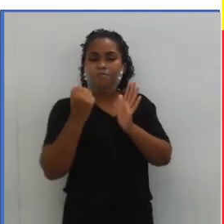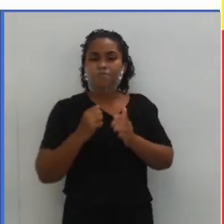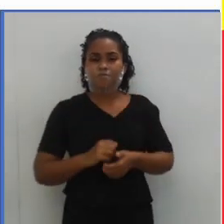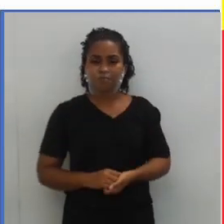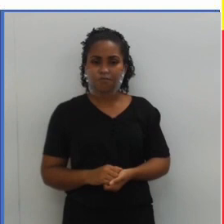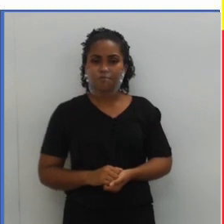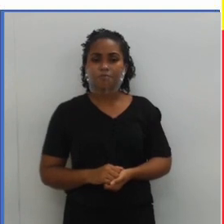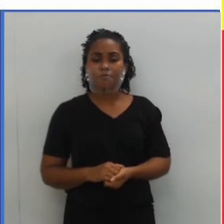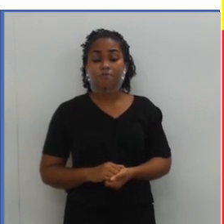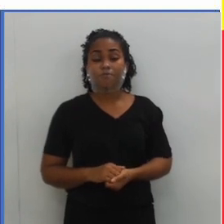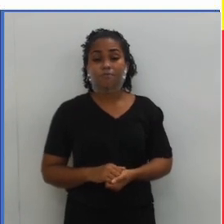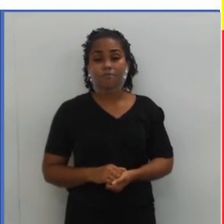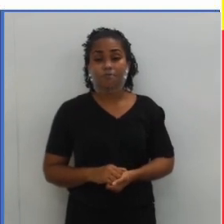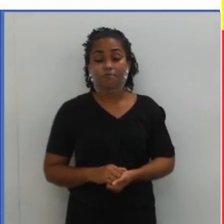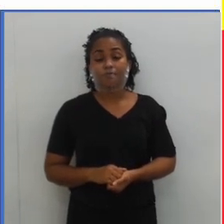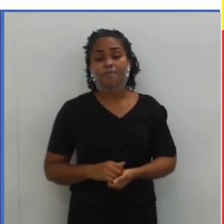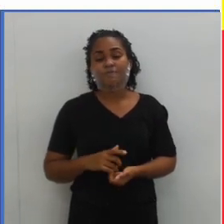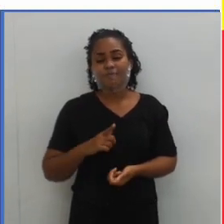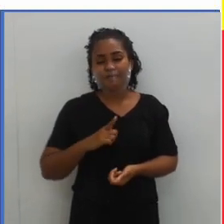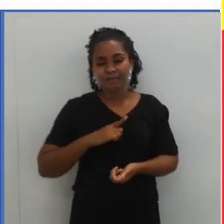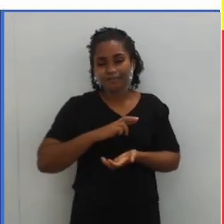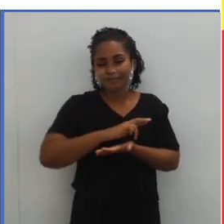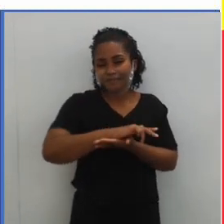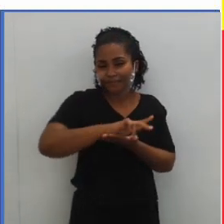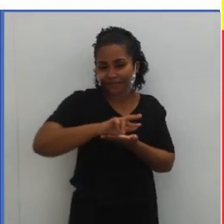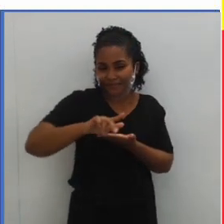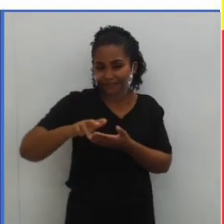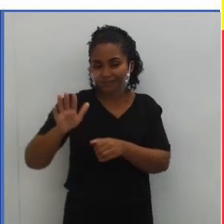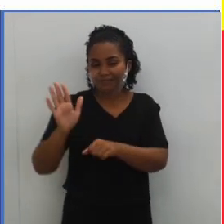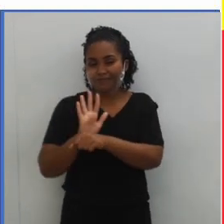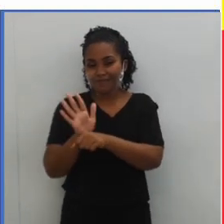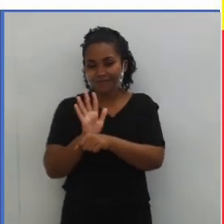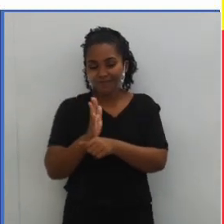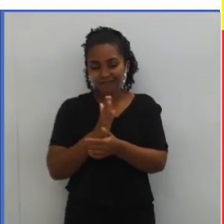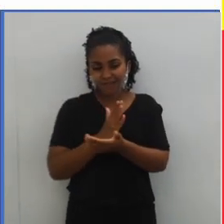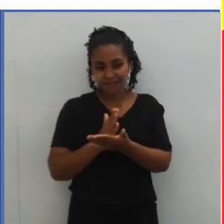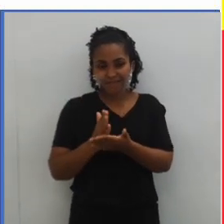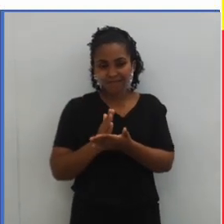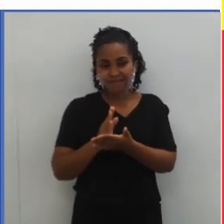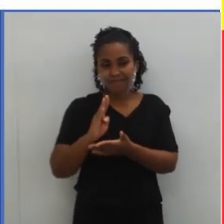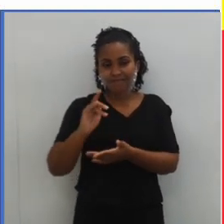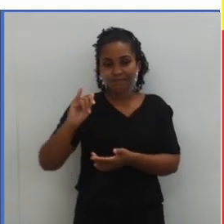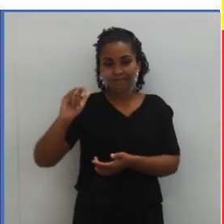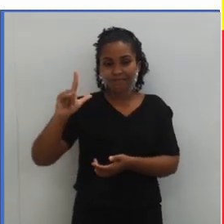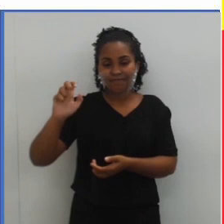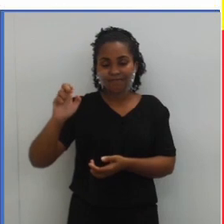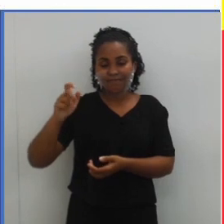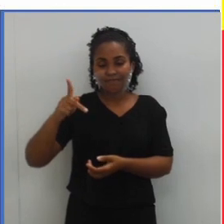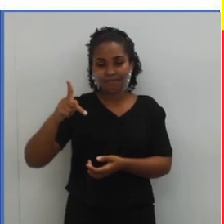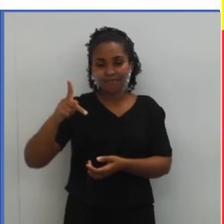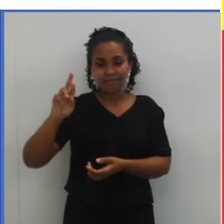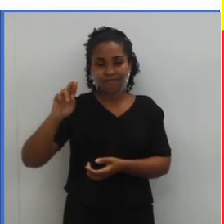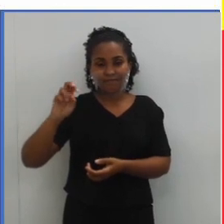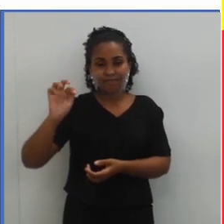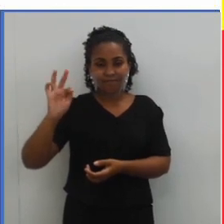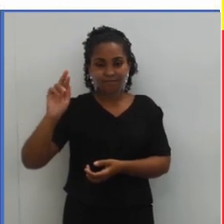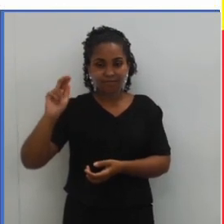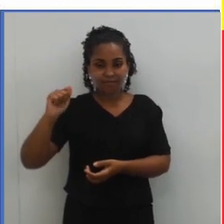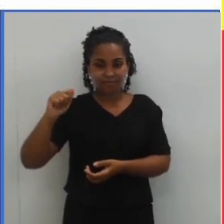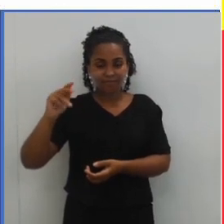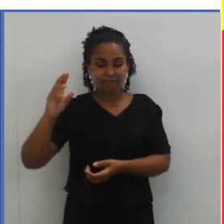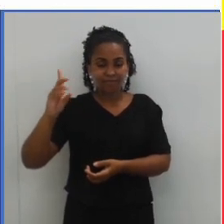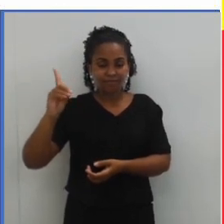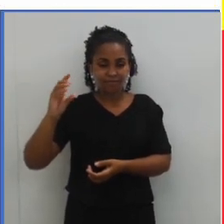assim, existem vários filmes. Começou com Baile Perfumado e a gente tem vários, né? Então, é um